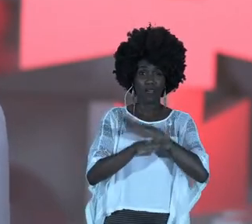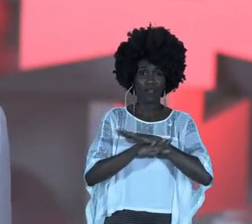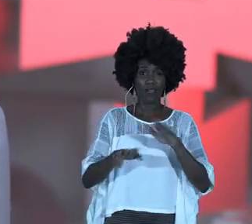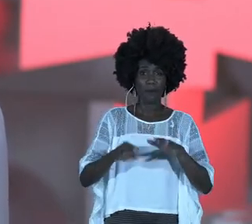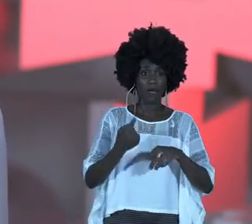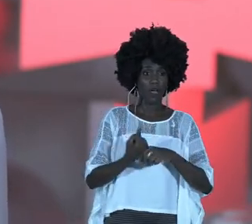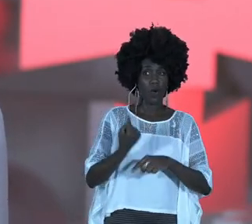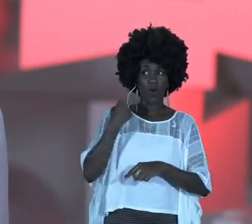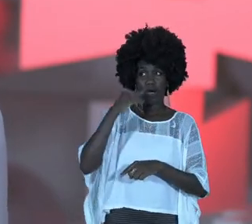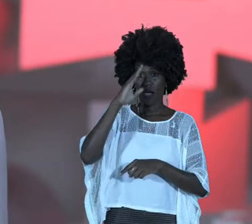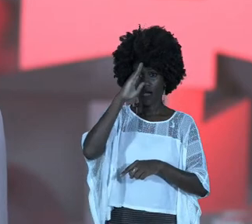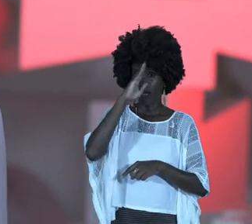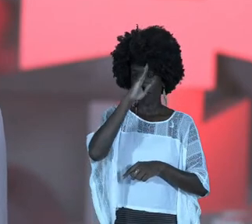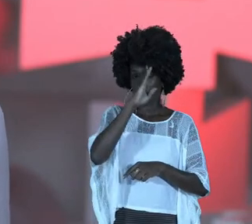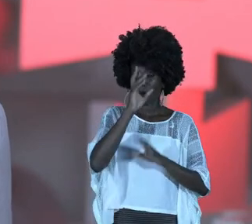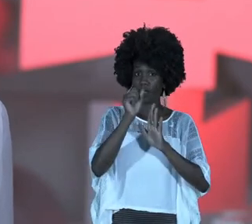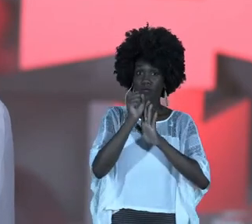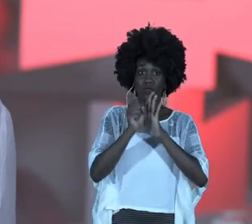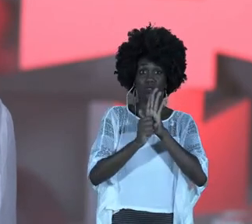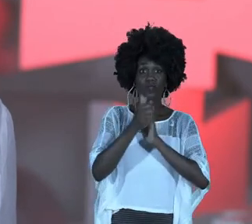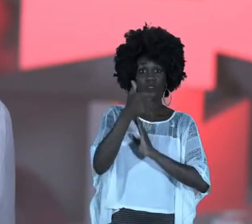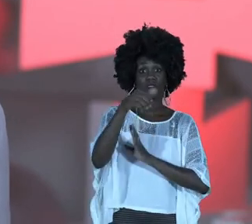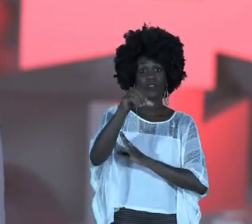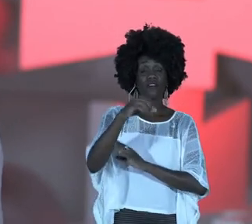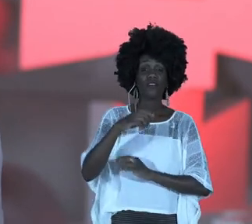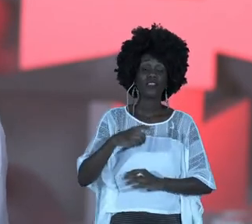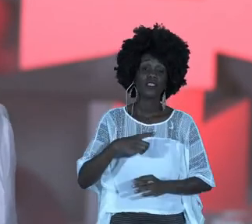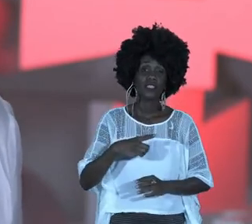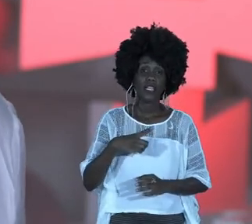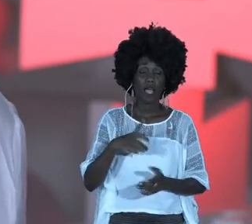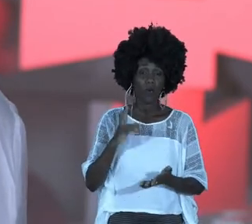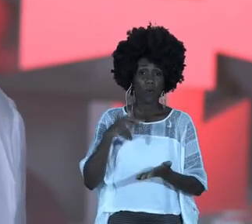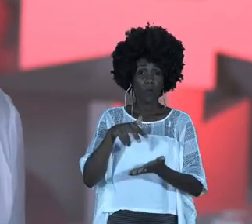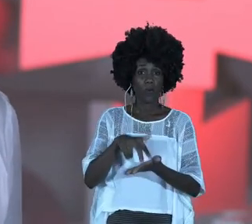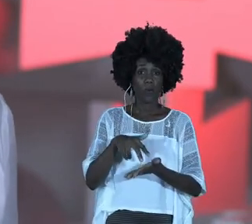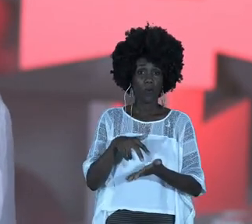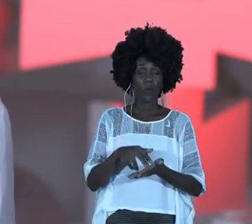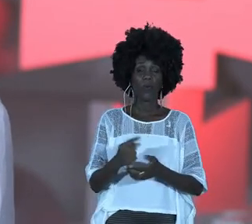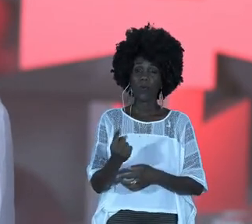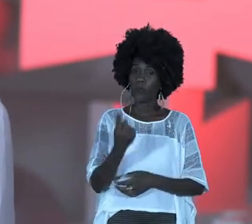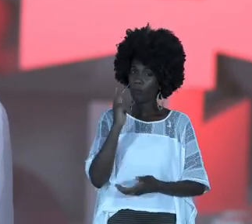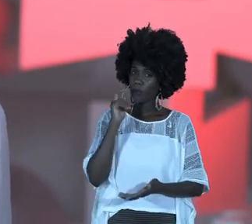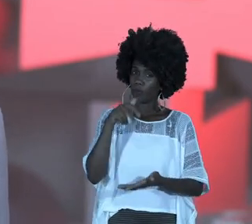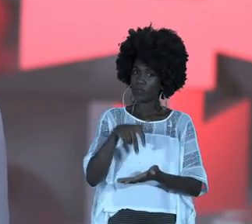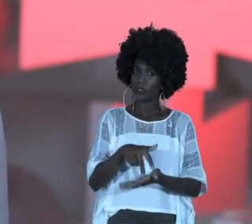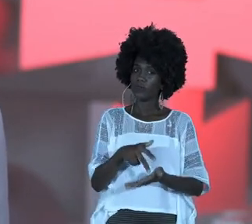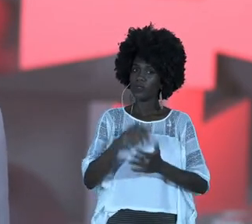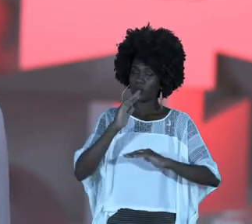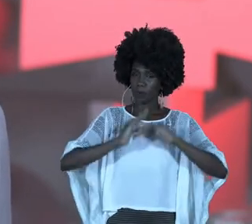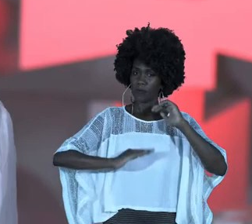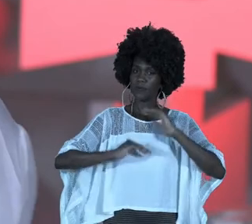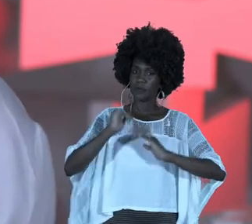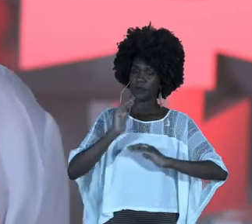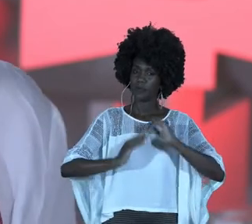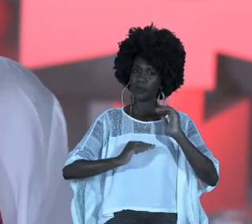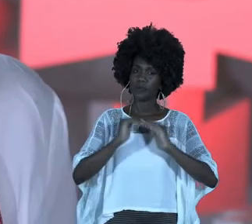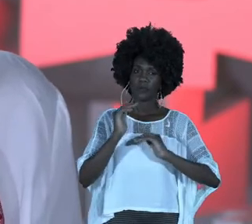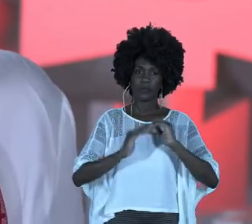arte acadêmica do século XIX, existe um posicionamento desses artistas